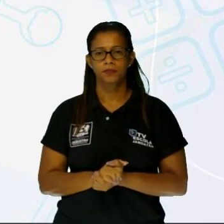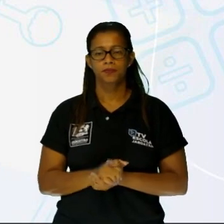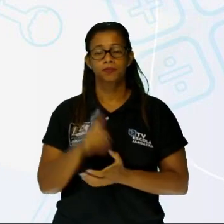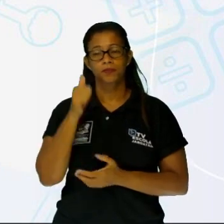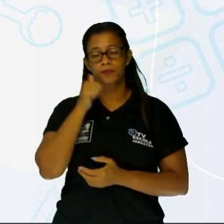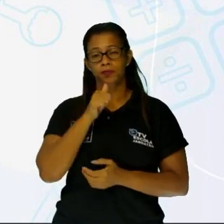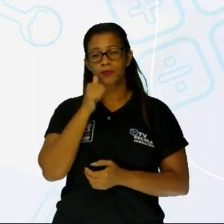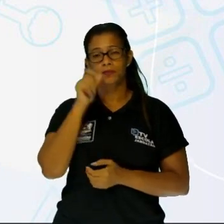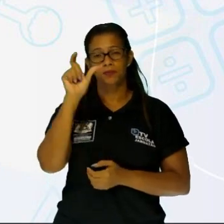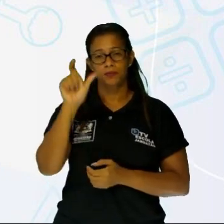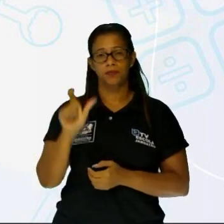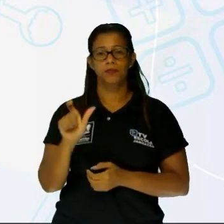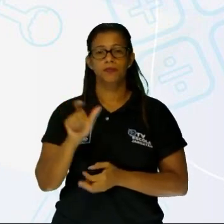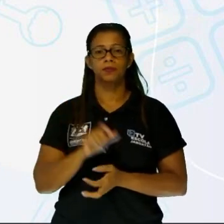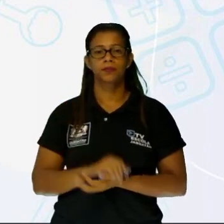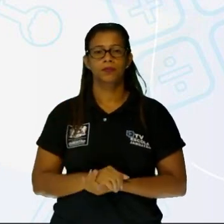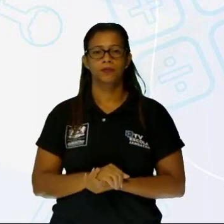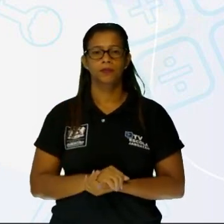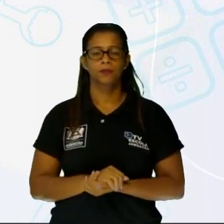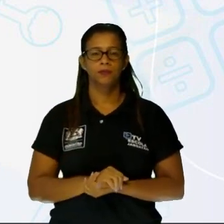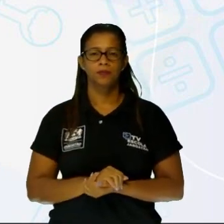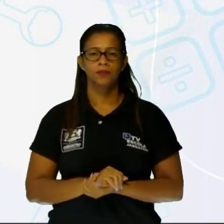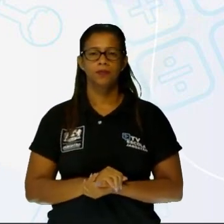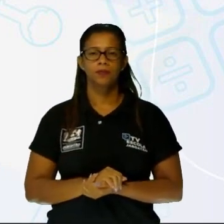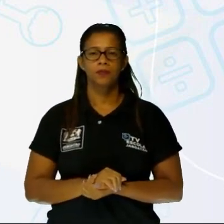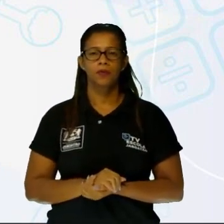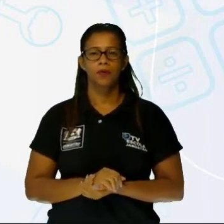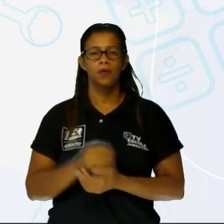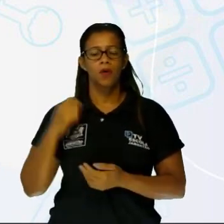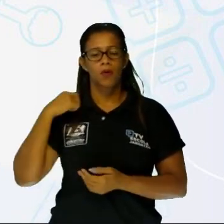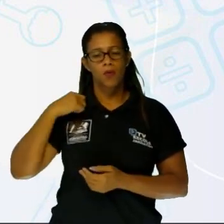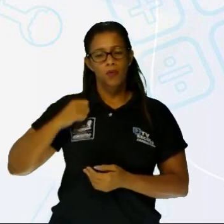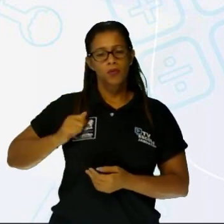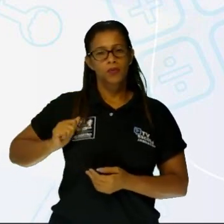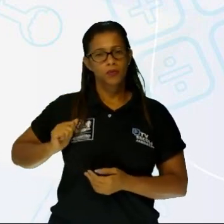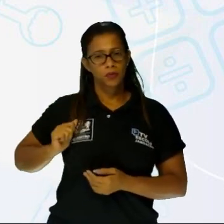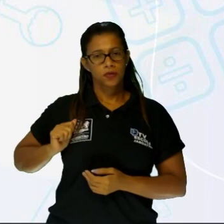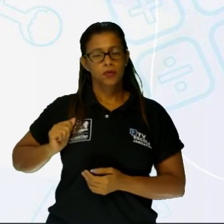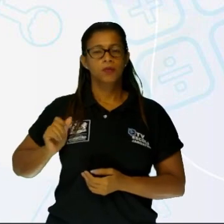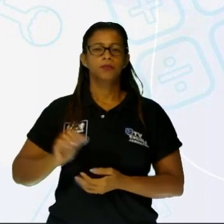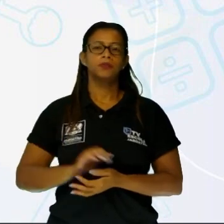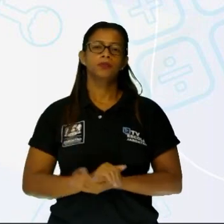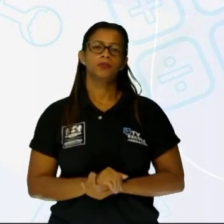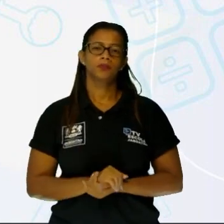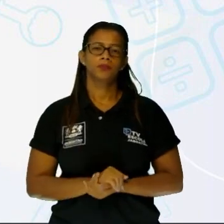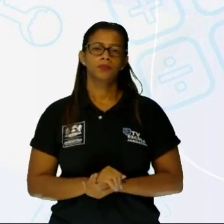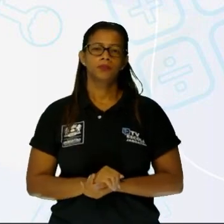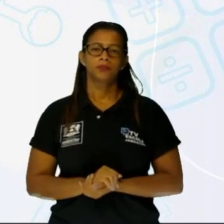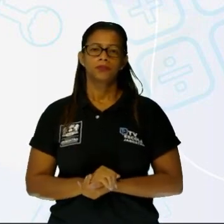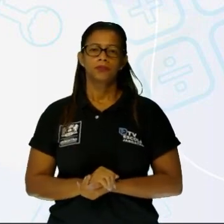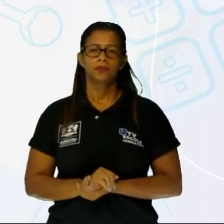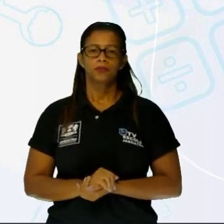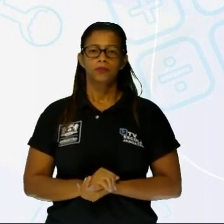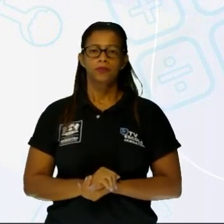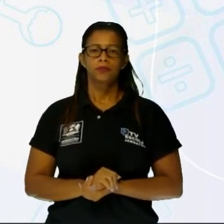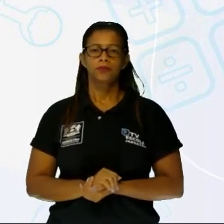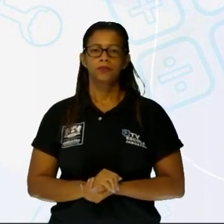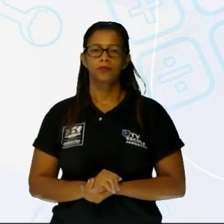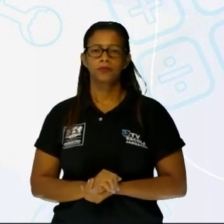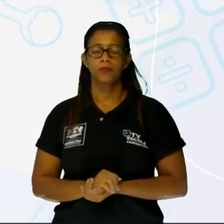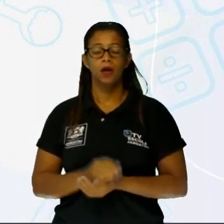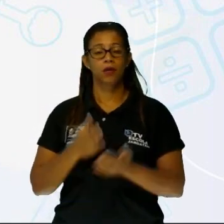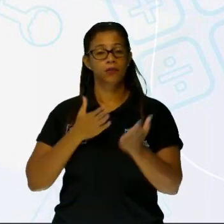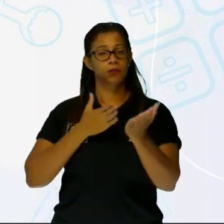garota, né? Então, ela tá ali, ó, com a mochila dela. Essa situação é a seguinte, ela passou no